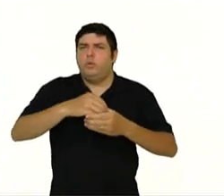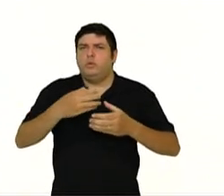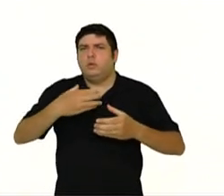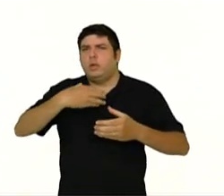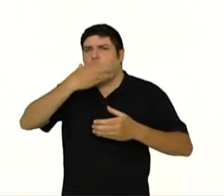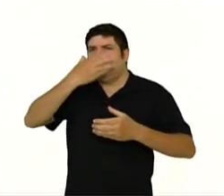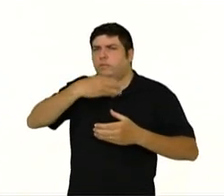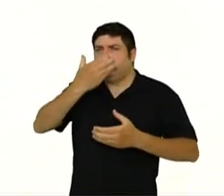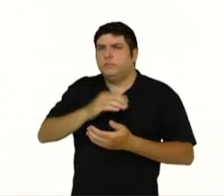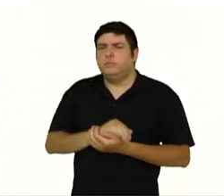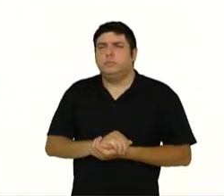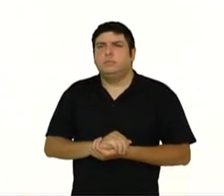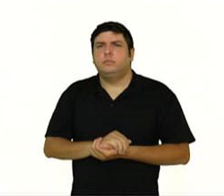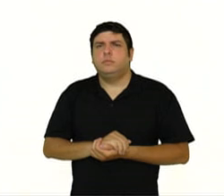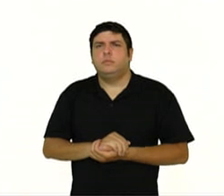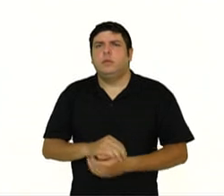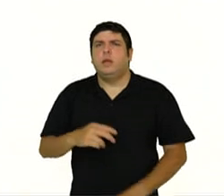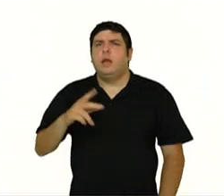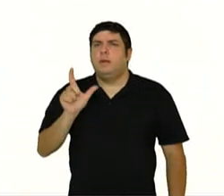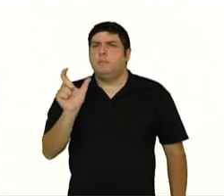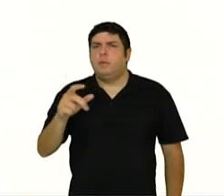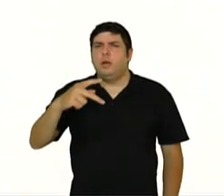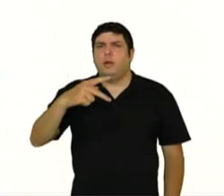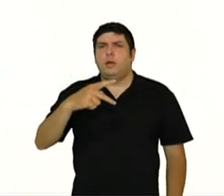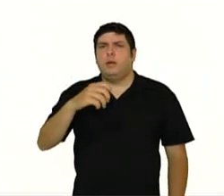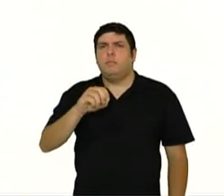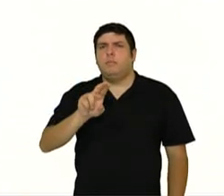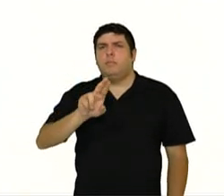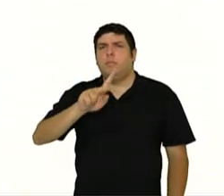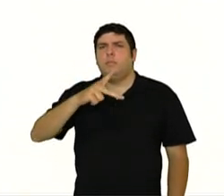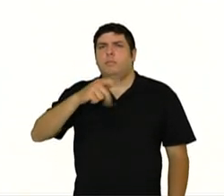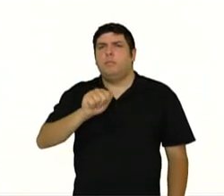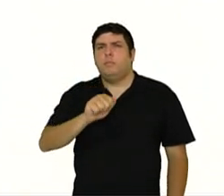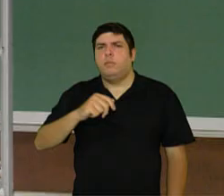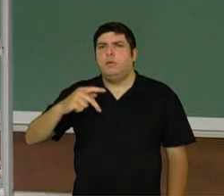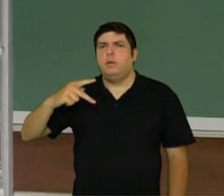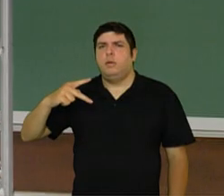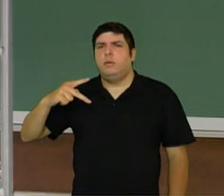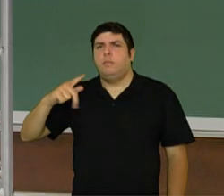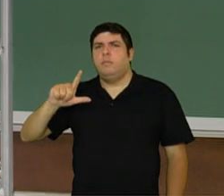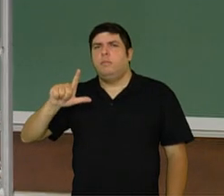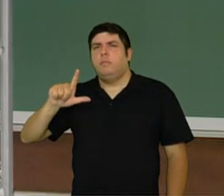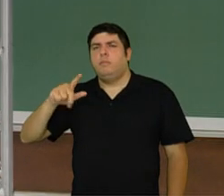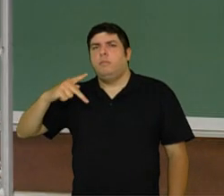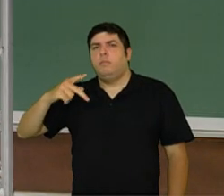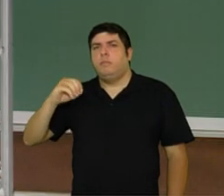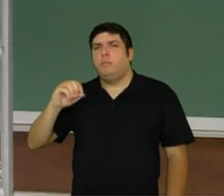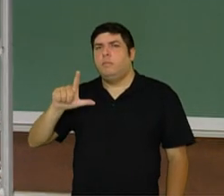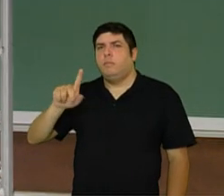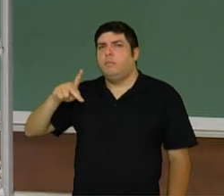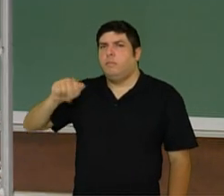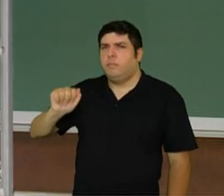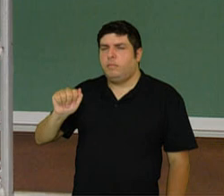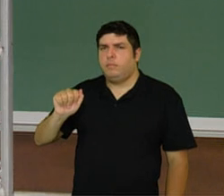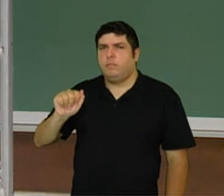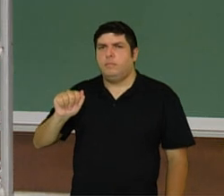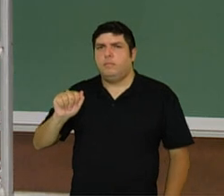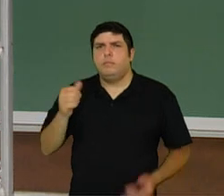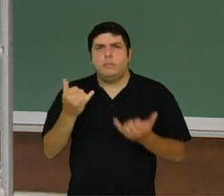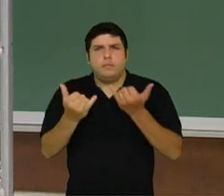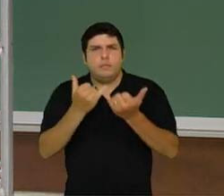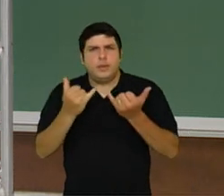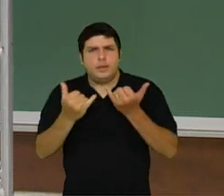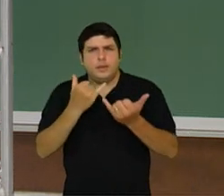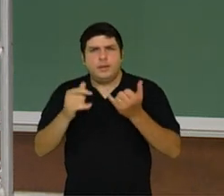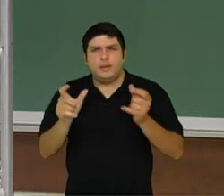efeito de sentido produzido pelas palavras polpa e polpa. Polpa com U e polpa com L. Qual é o efeito de sentido produzido